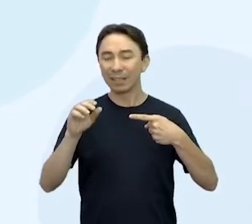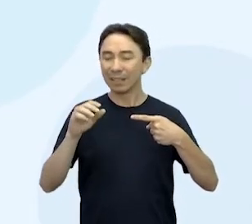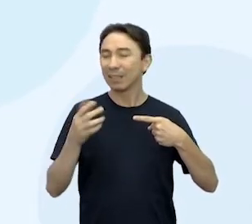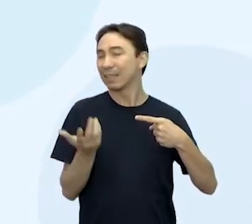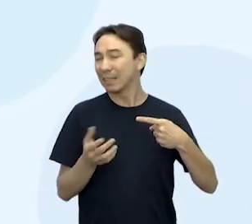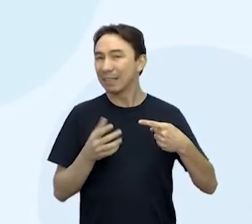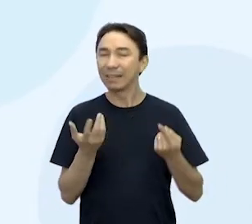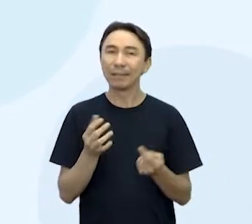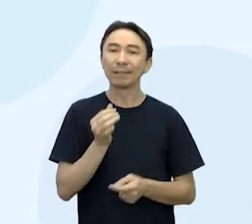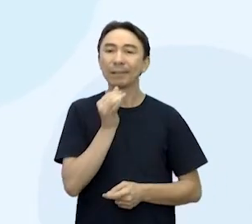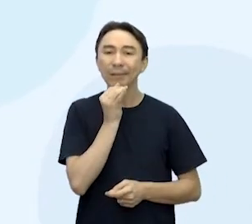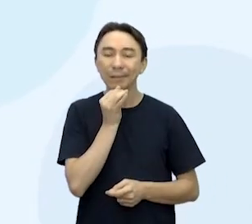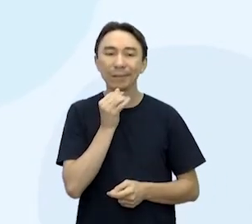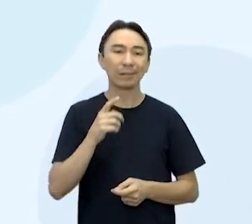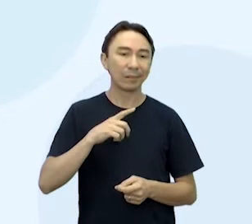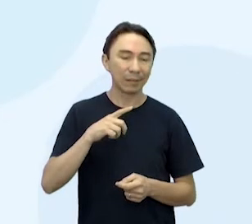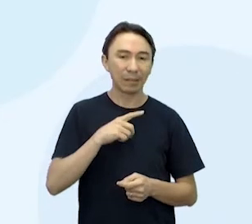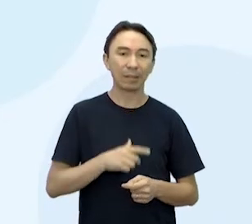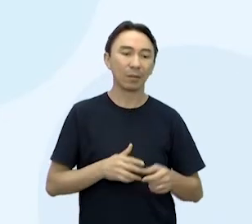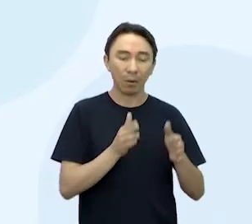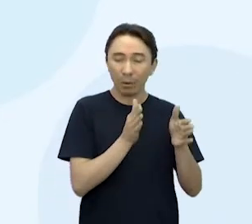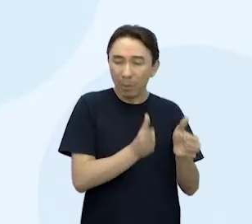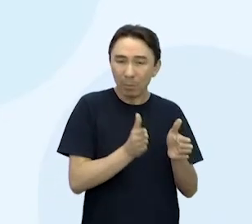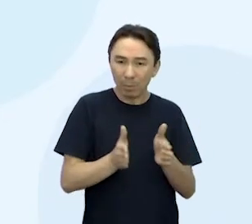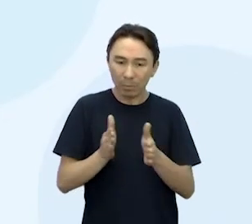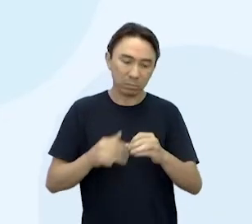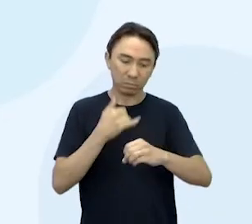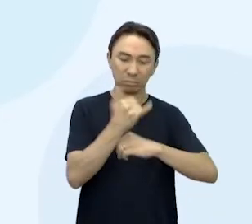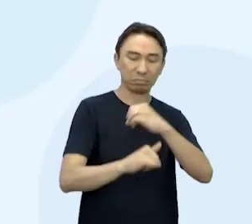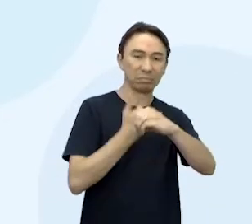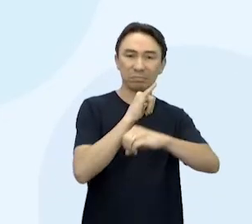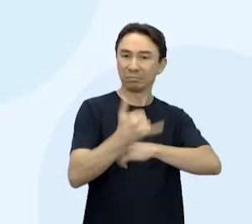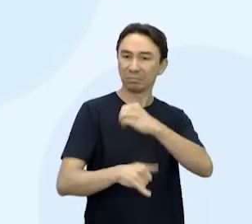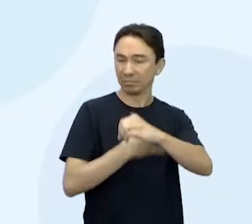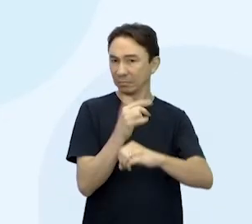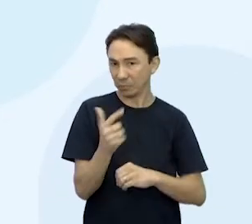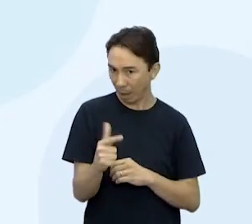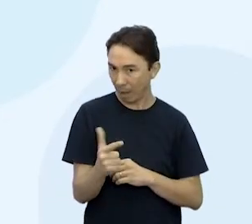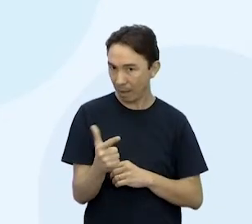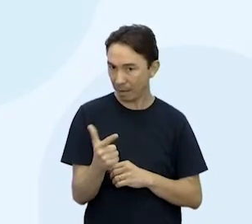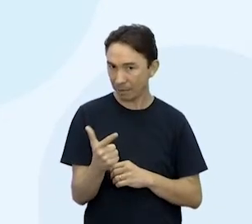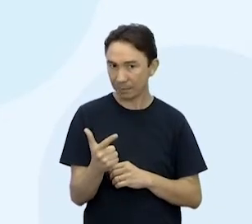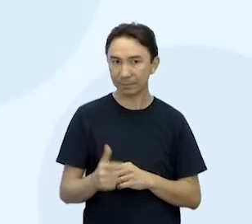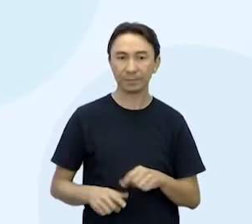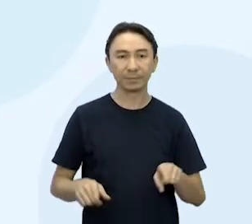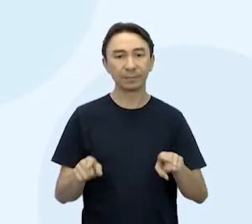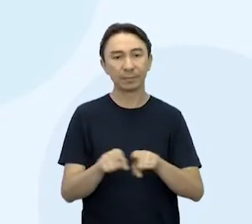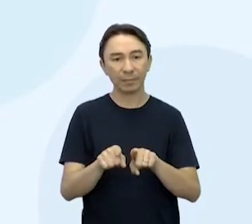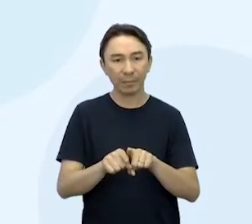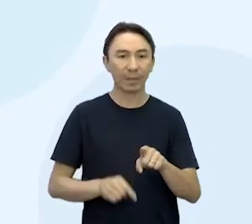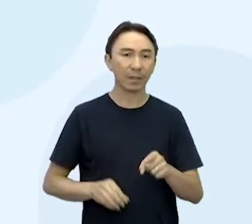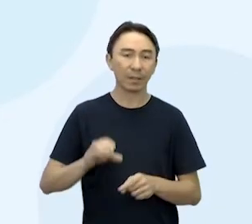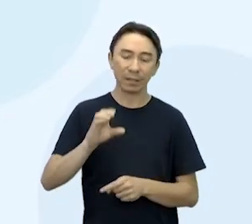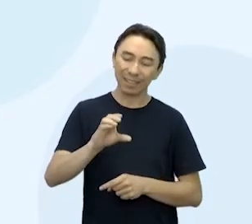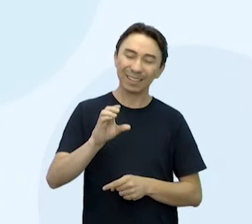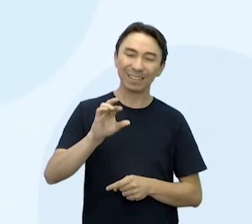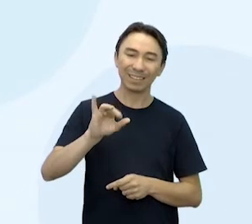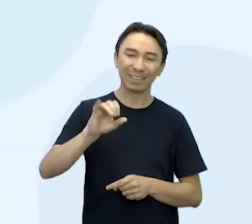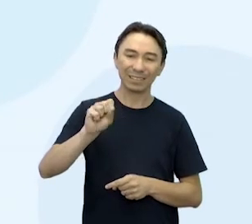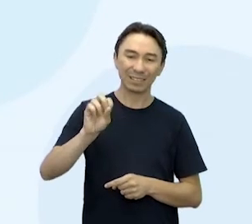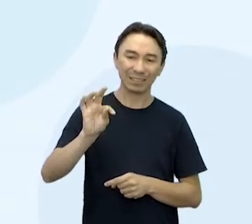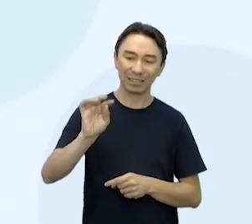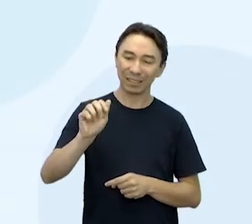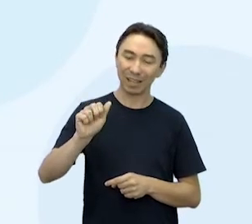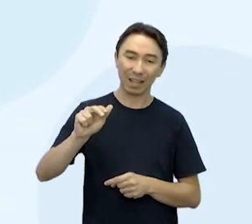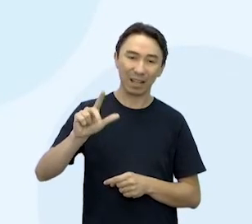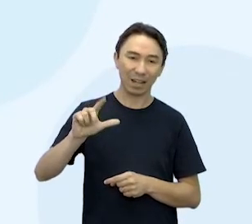tem ordenação espacial na disposição dos átomos, tá? E o sólido cristalino, o próprio nome já dá uma